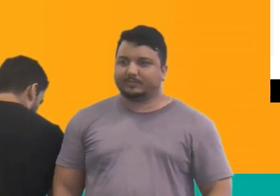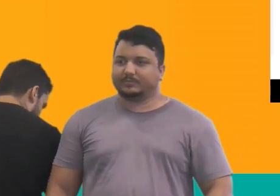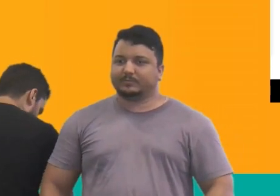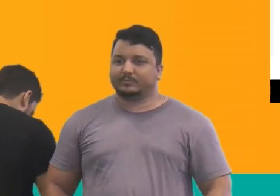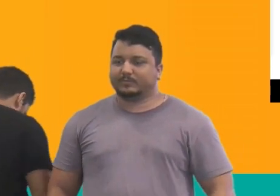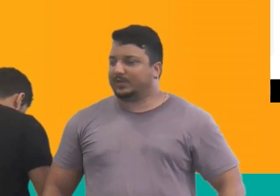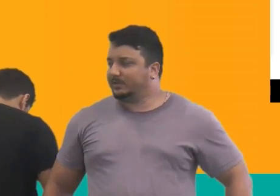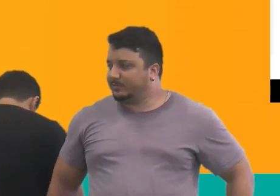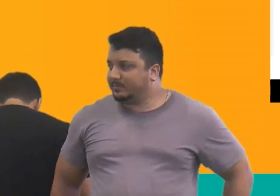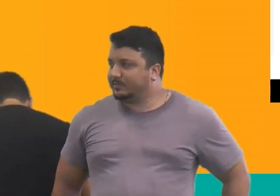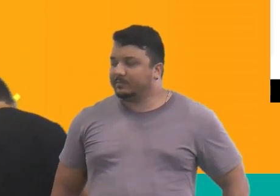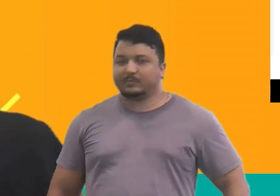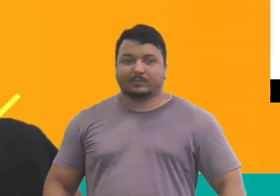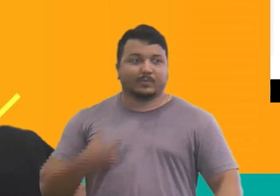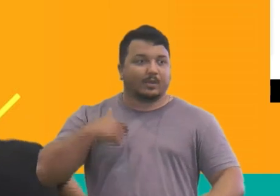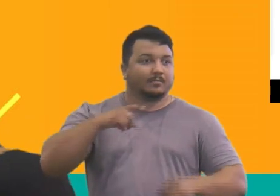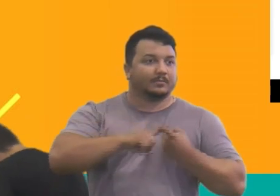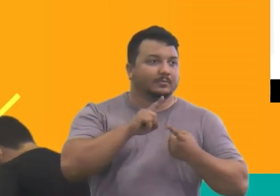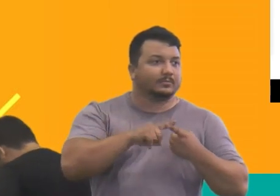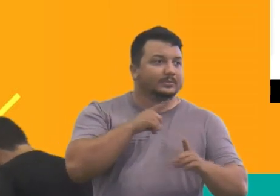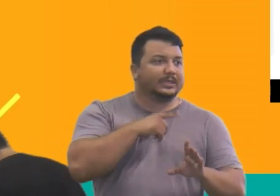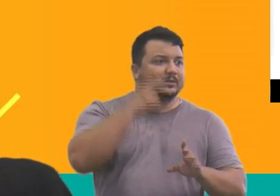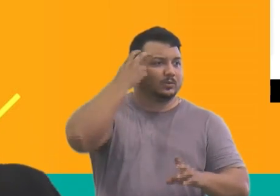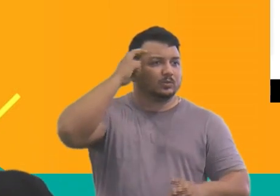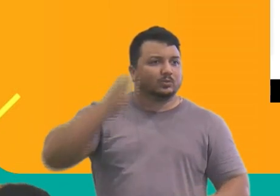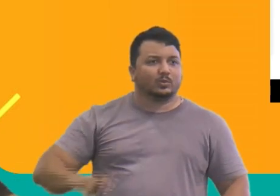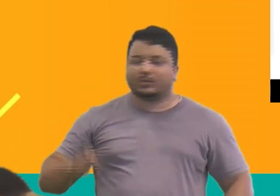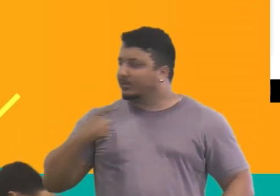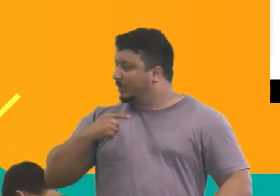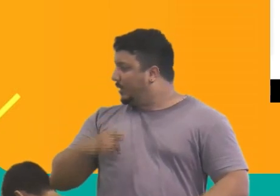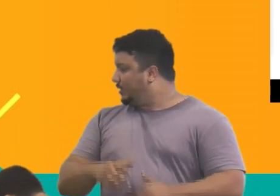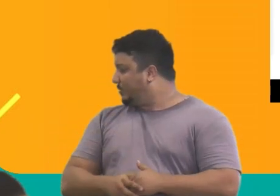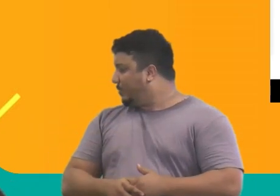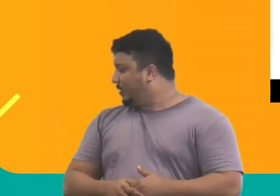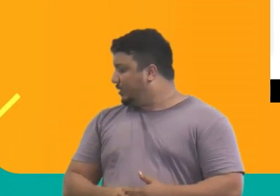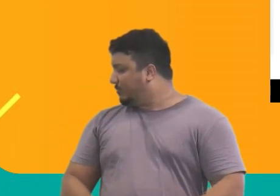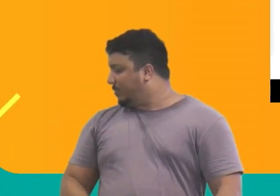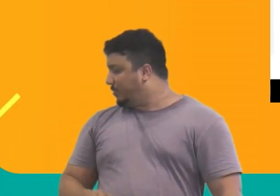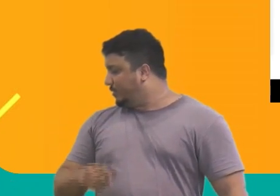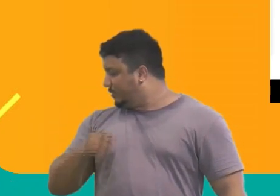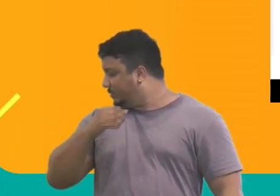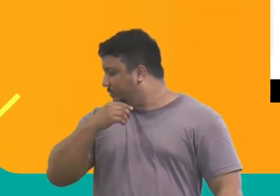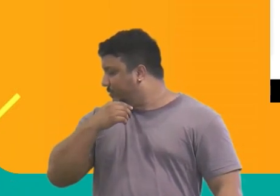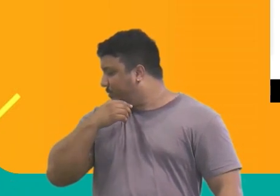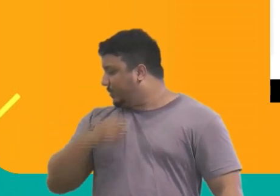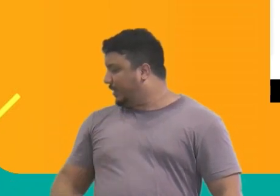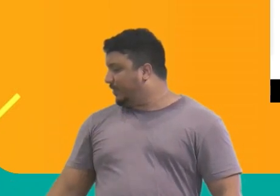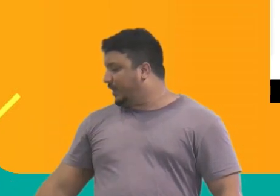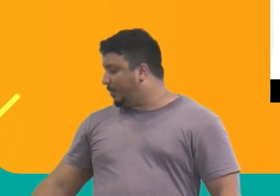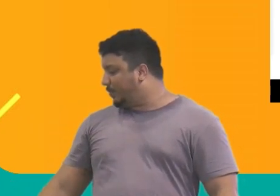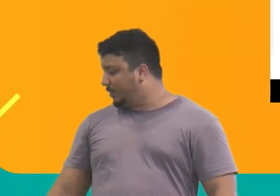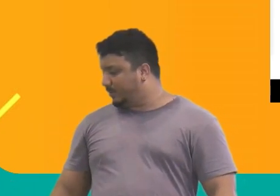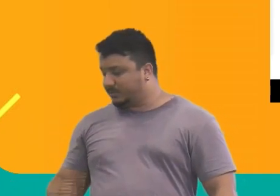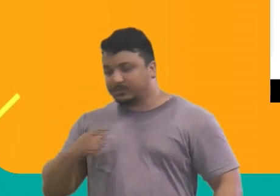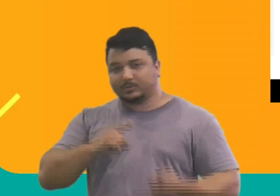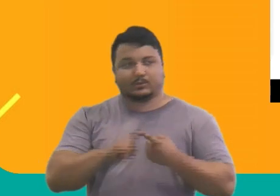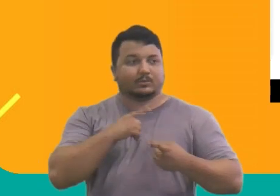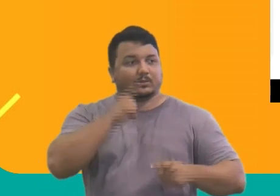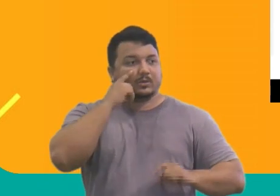com você. Culturas de gerações. Então, hoje em dia, essas mulheres têm 45, 50 anos de idade e